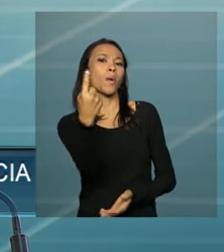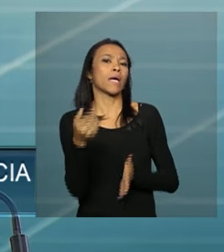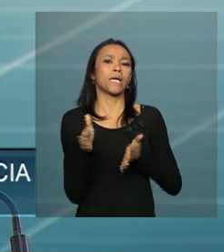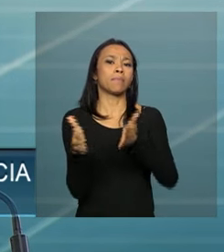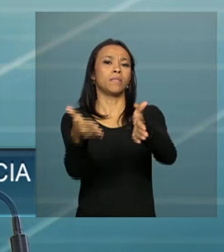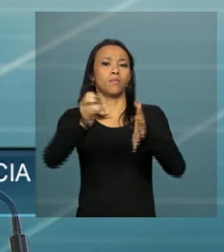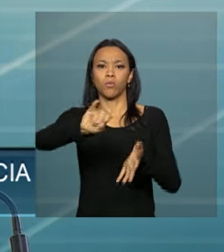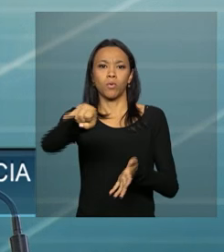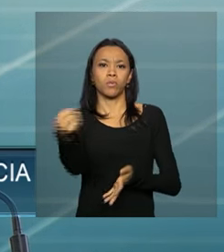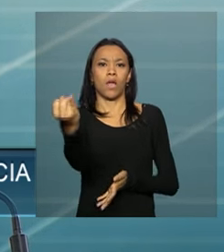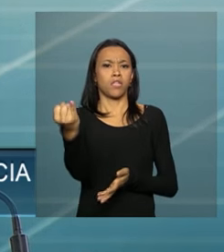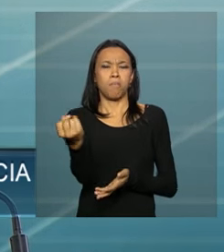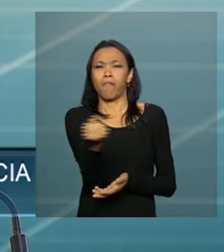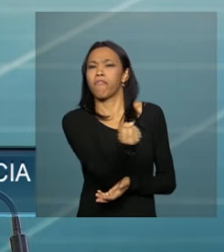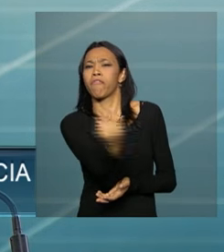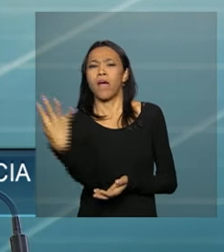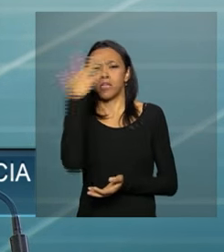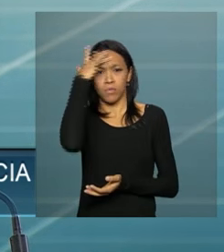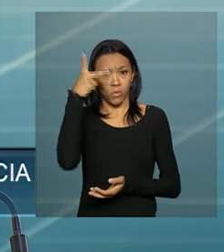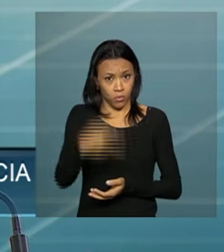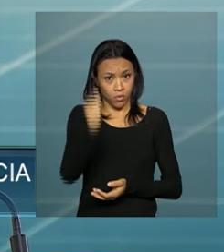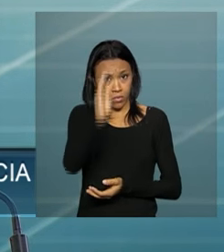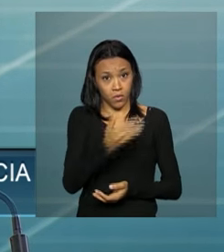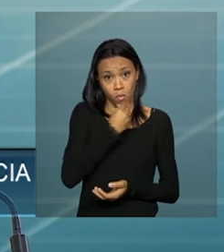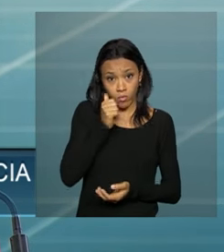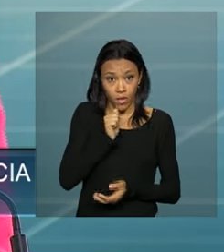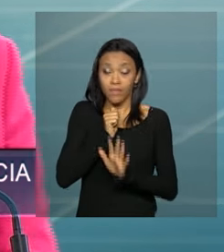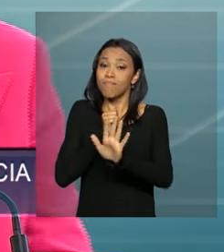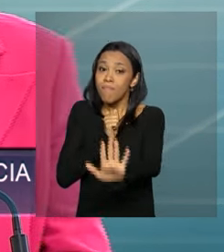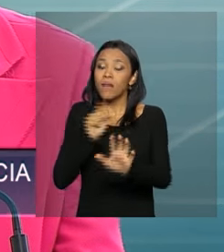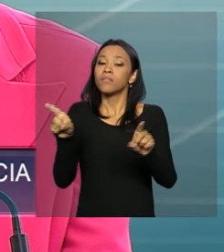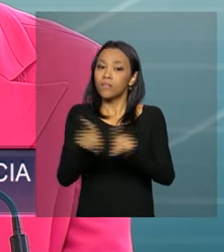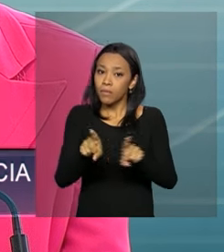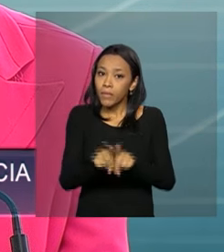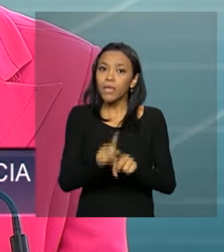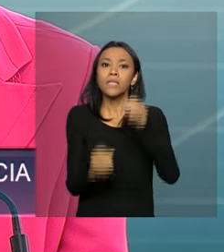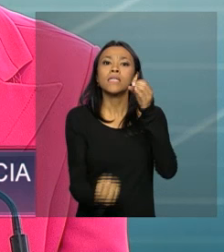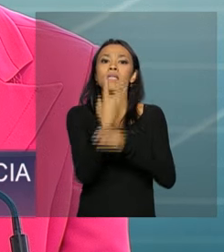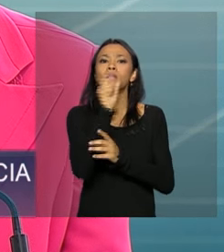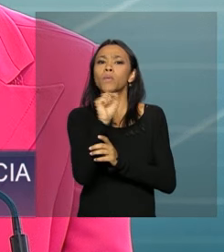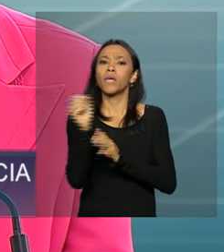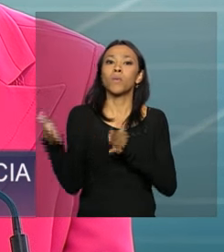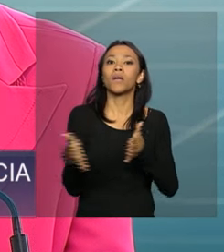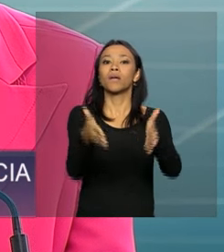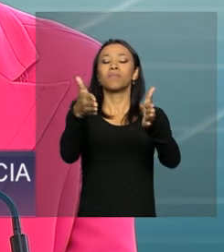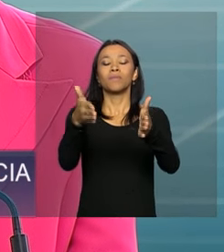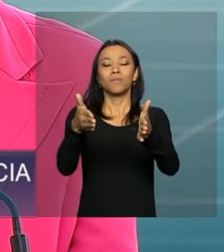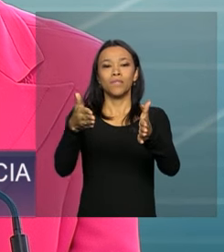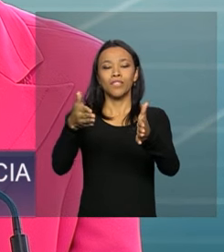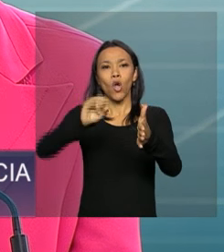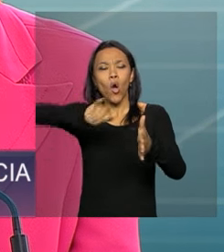oportunidades para milhões de brasileiros e brasileiras, mas estamos também criando um caminho de